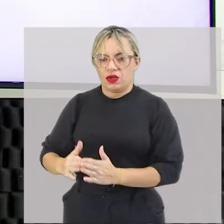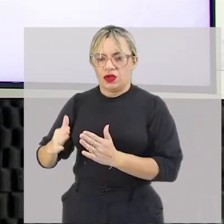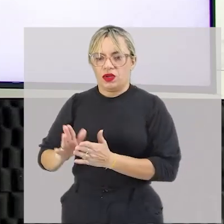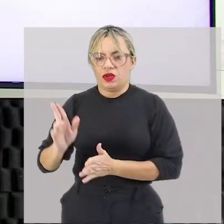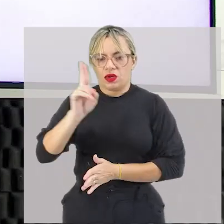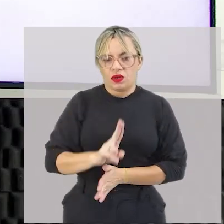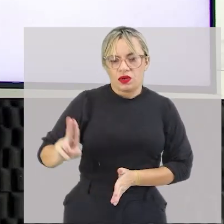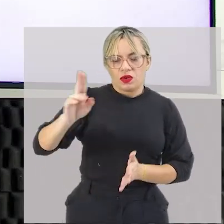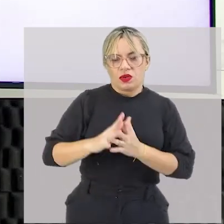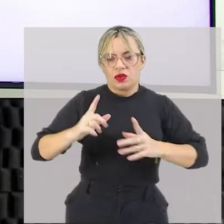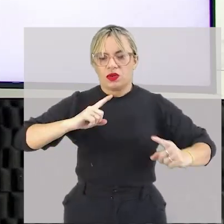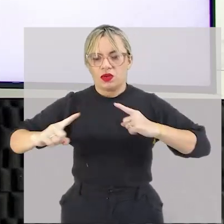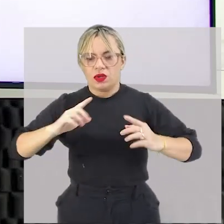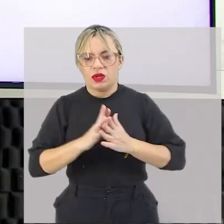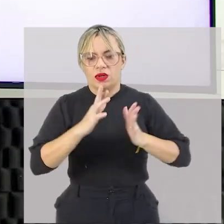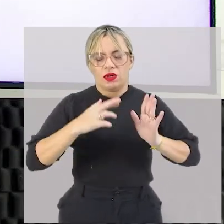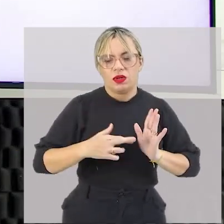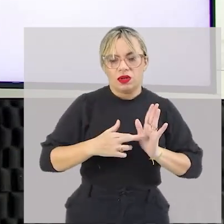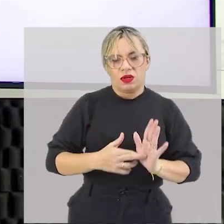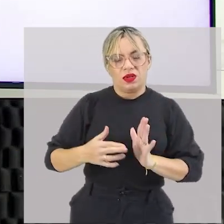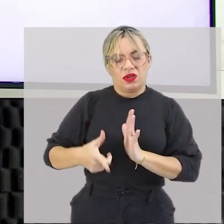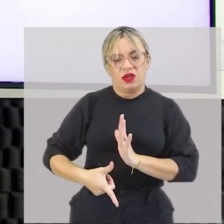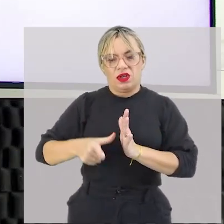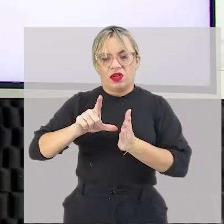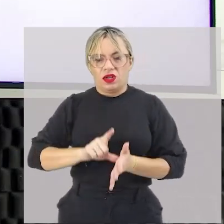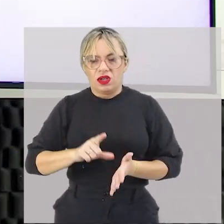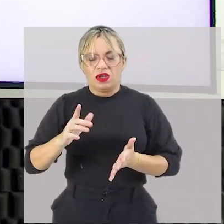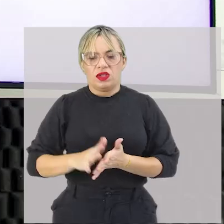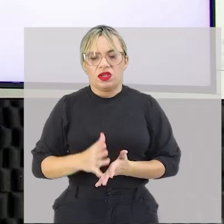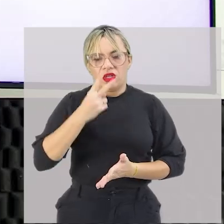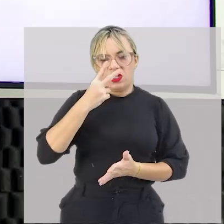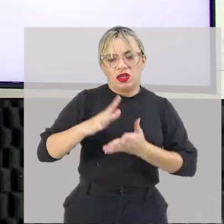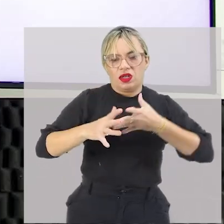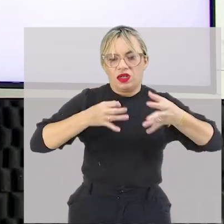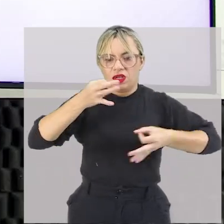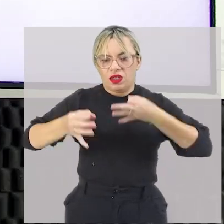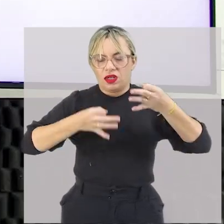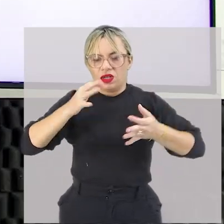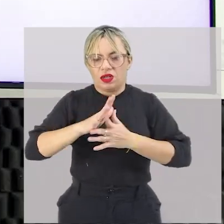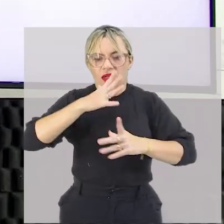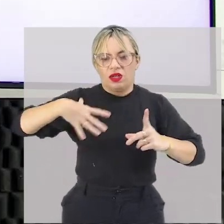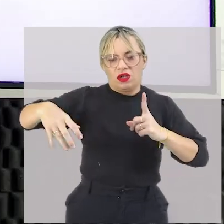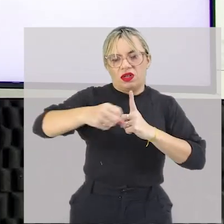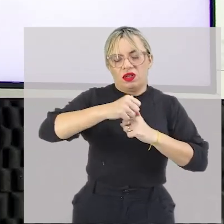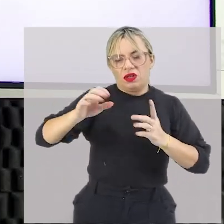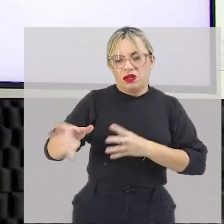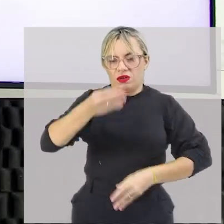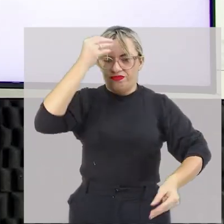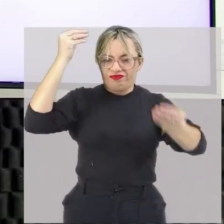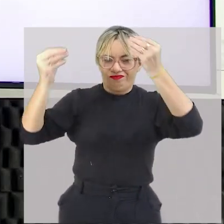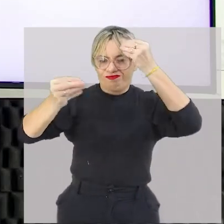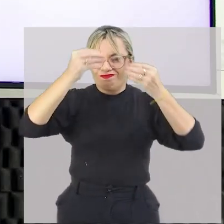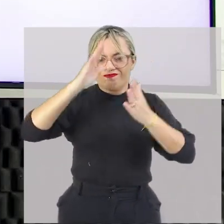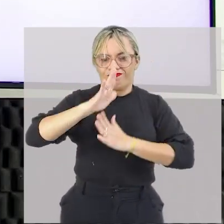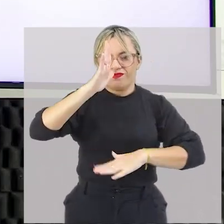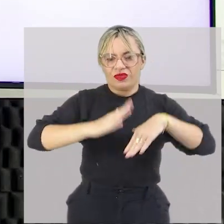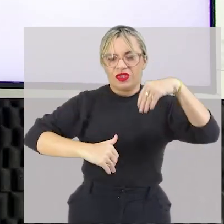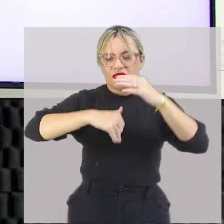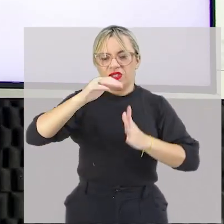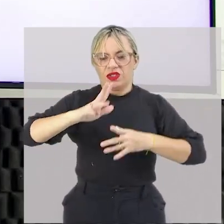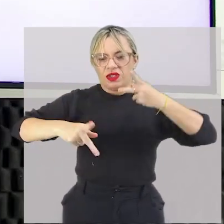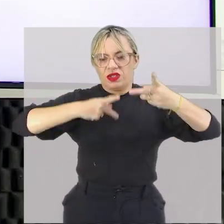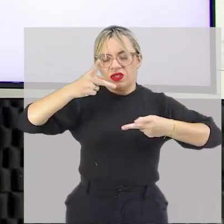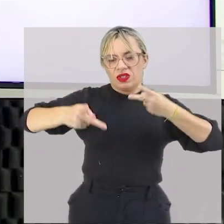representações previamente formuladas pela sociedade e incorporadas nesse campo profissional. Suas falas se fundamentam